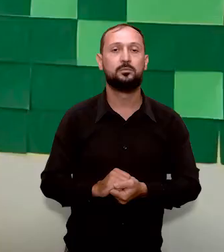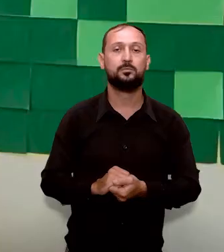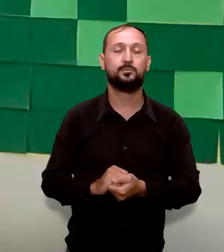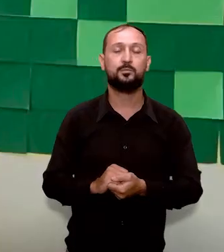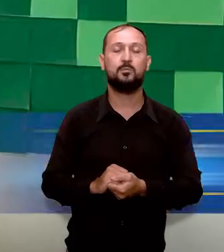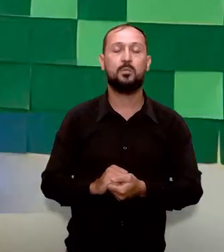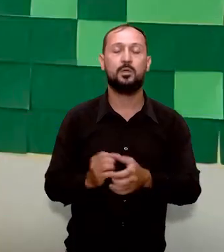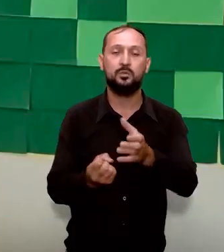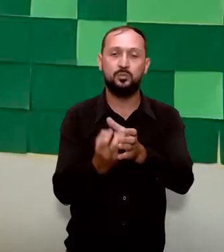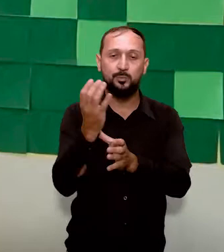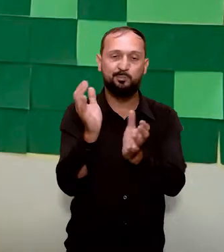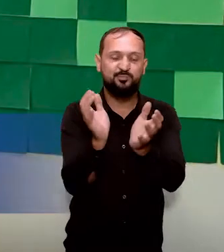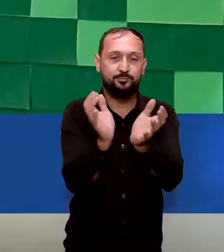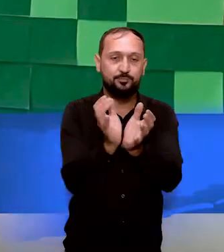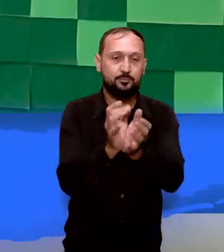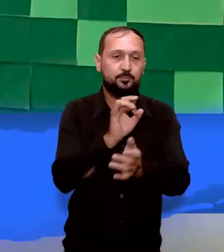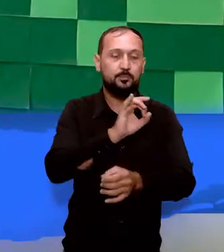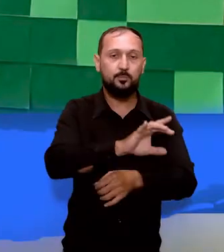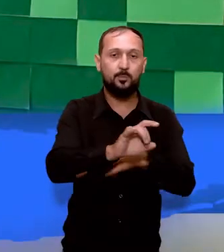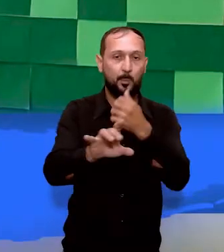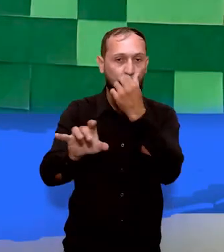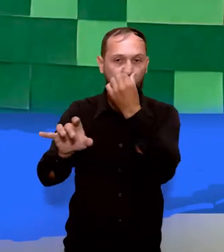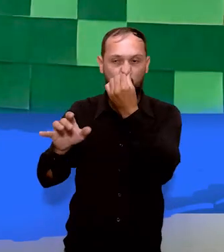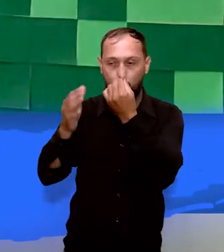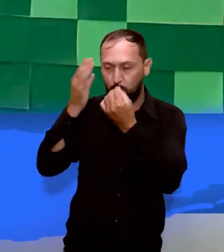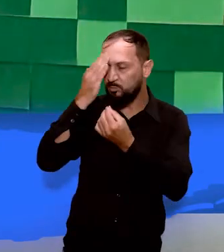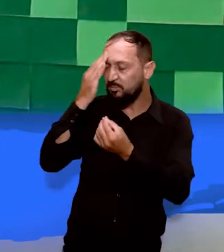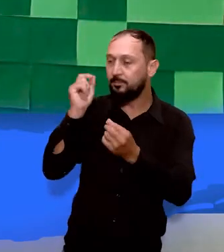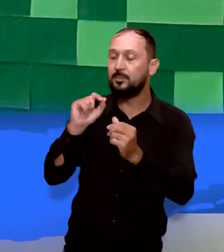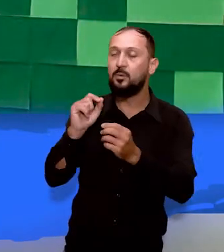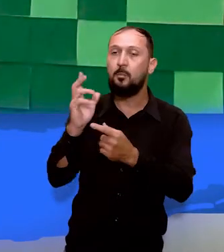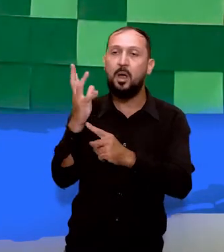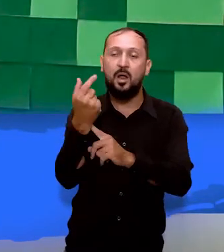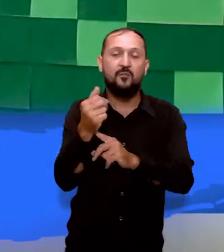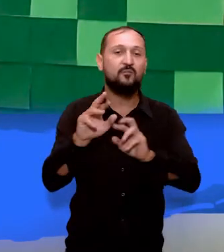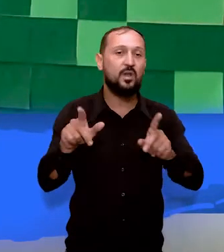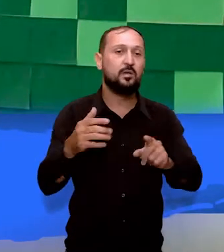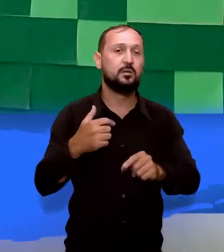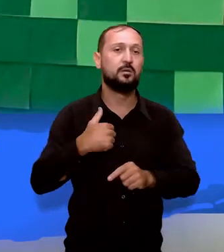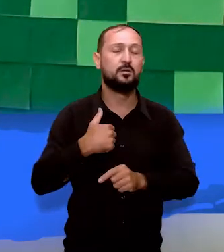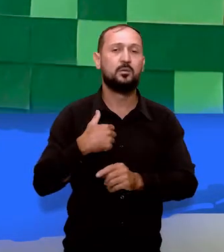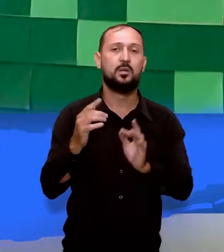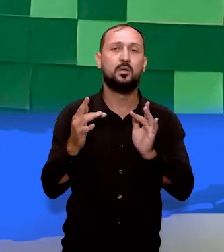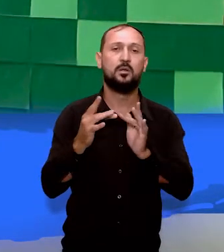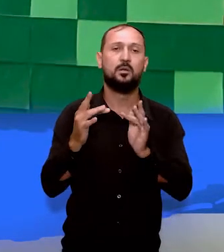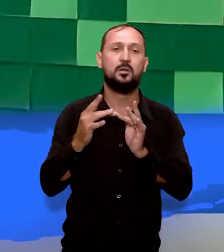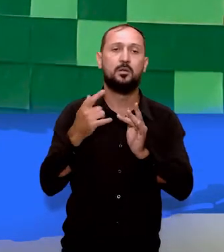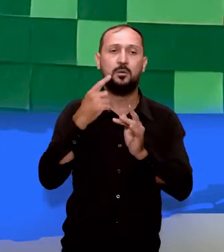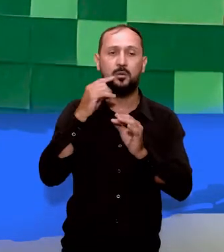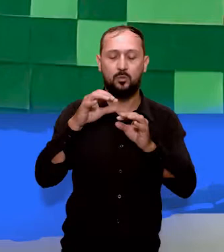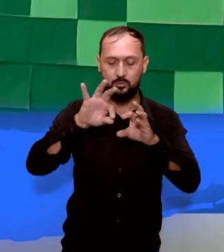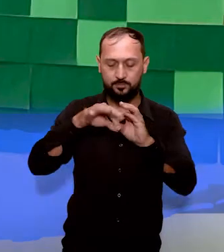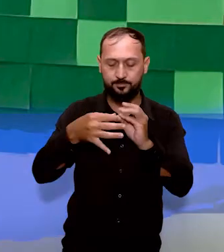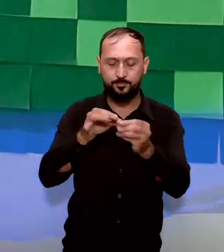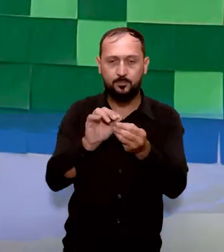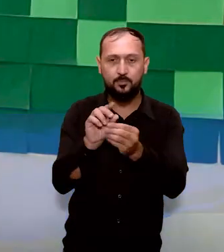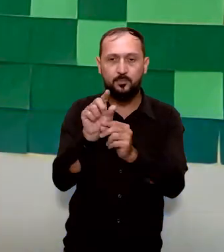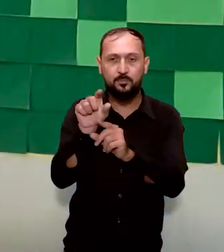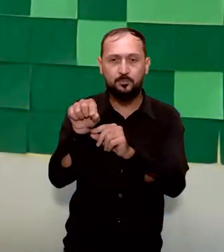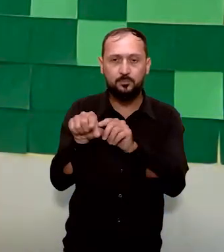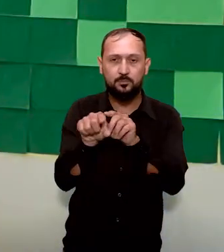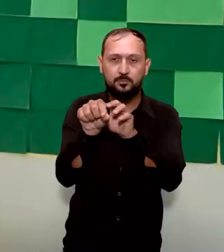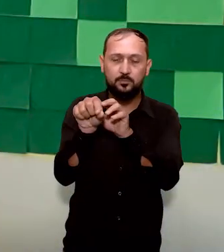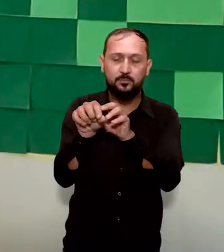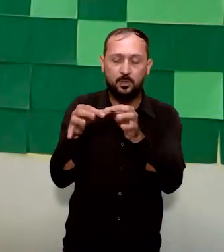Quando a gente fez esse grupo, cada um sabia um tipo de arte. Eu era muito ligado ao origami, né,